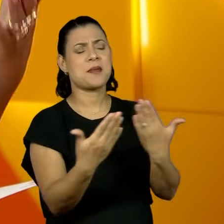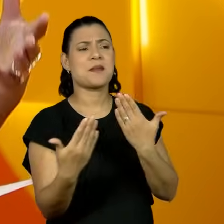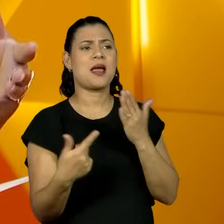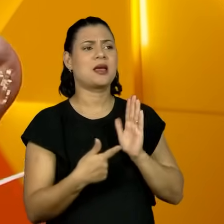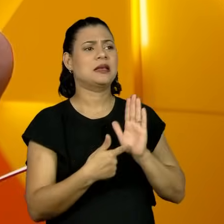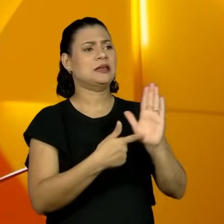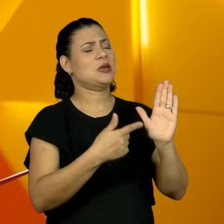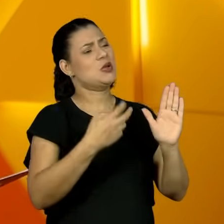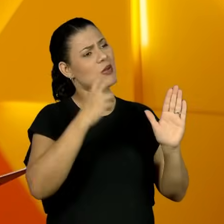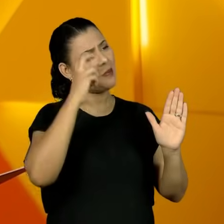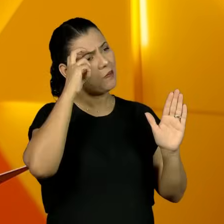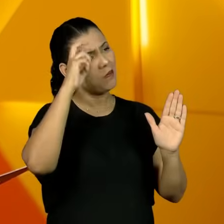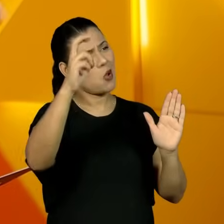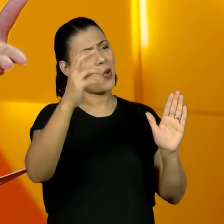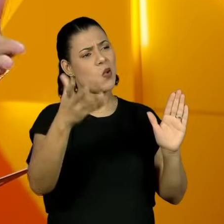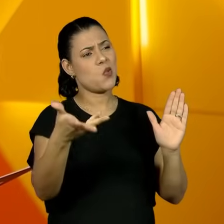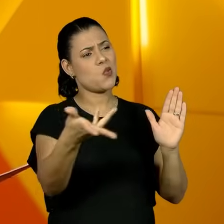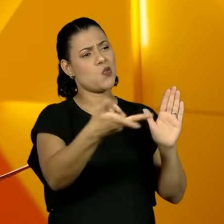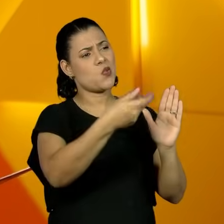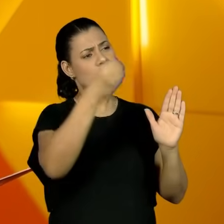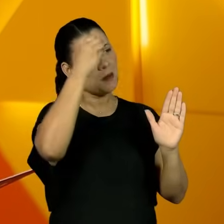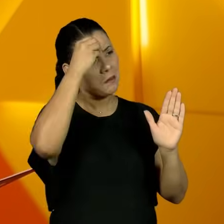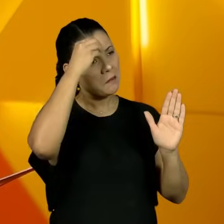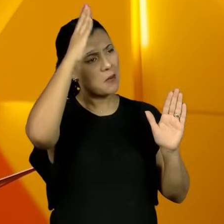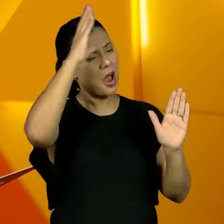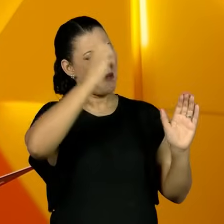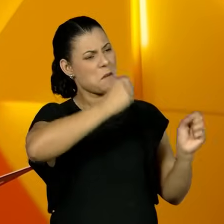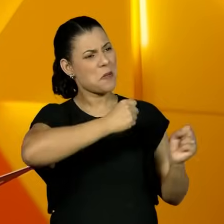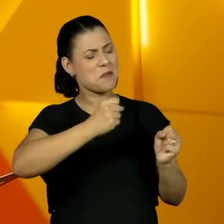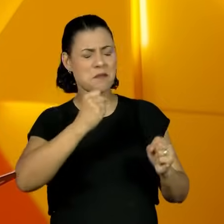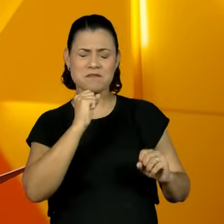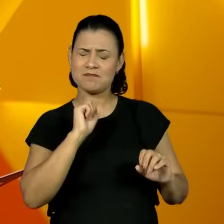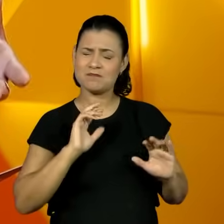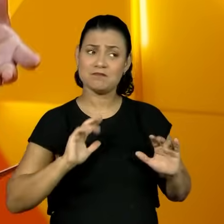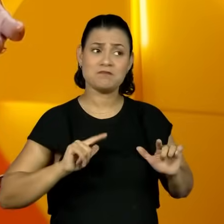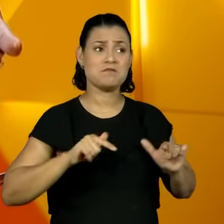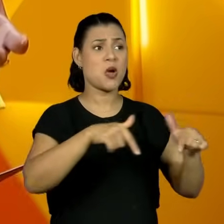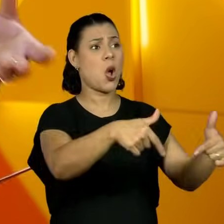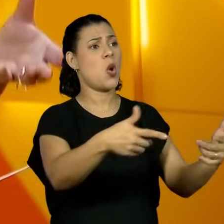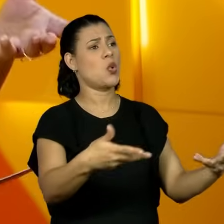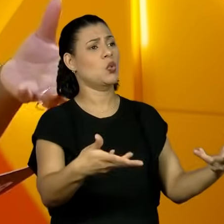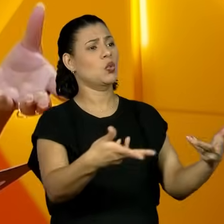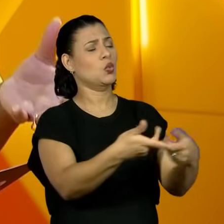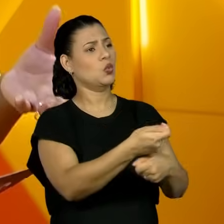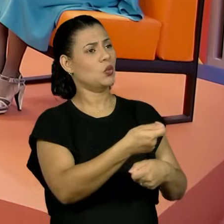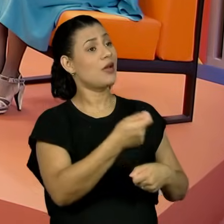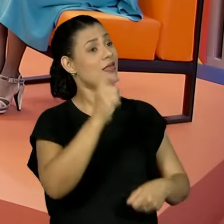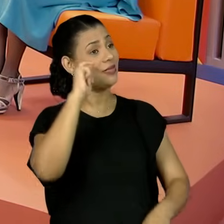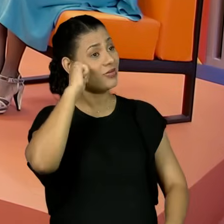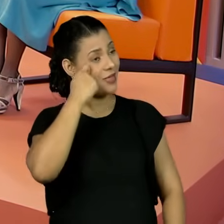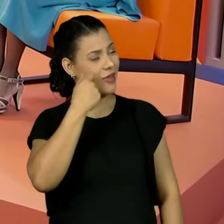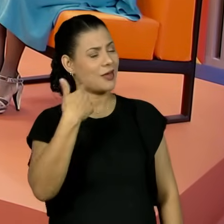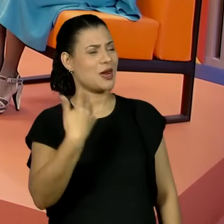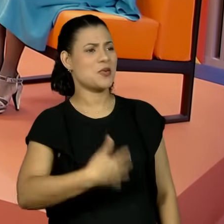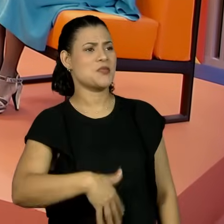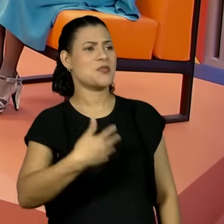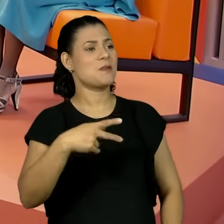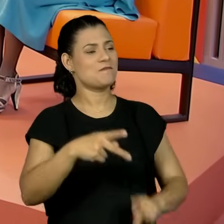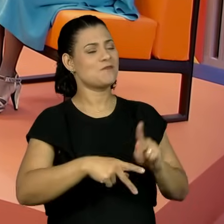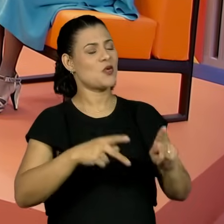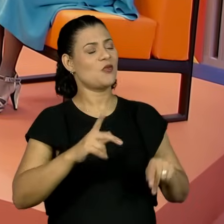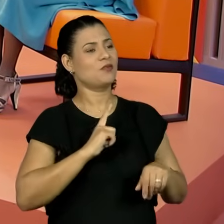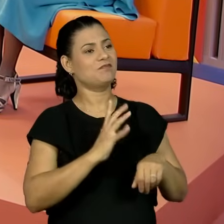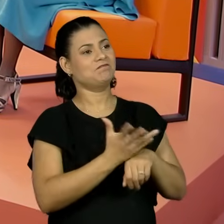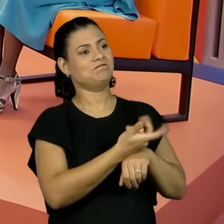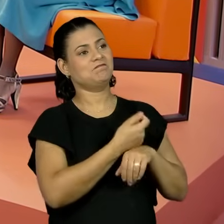essa inteligência, essa expertise, essa potência, essa excelência negra que o nosso povo tem. Eu